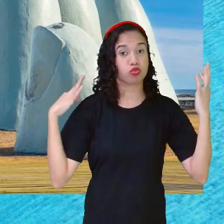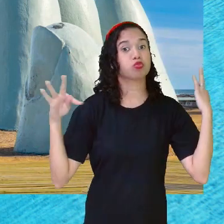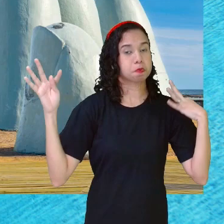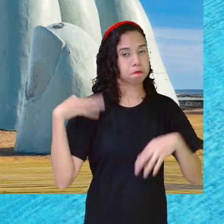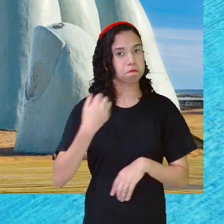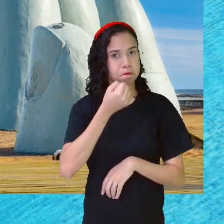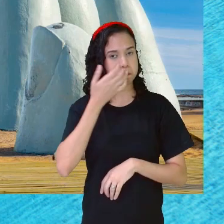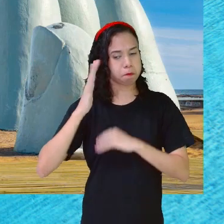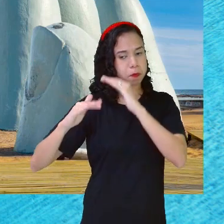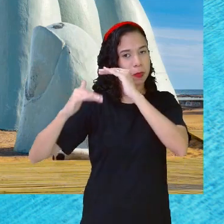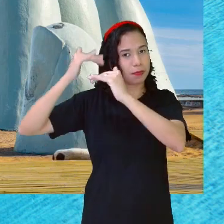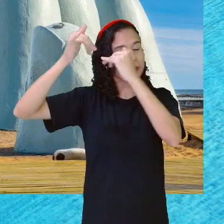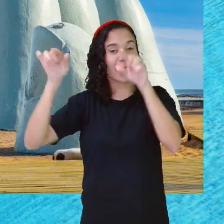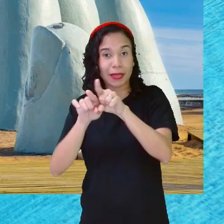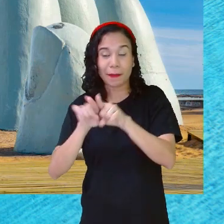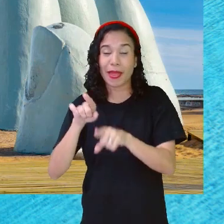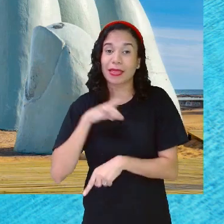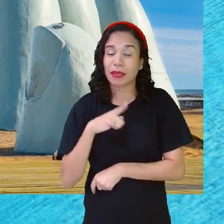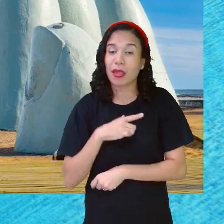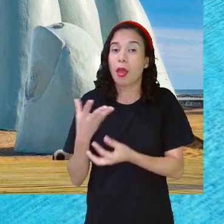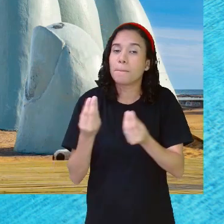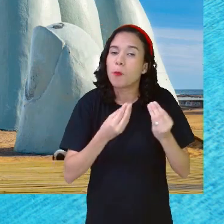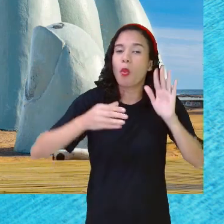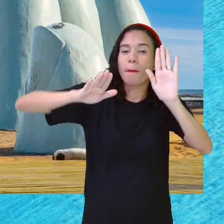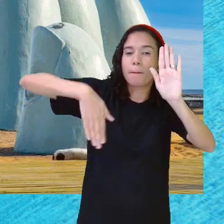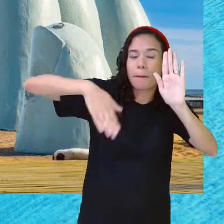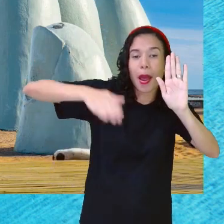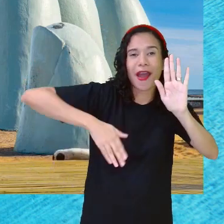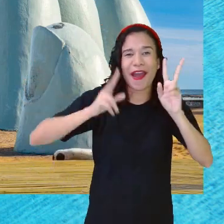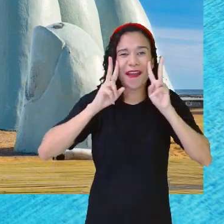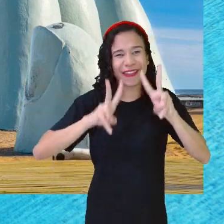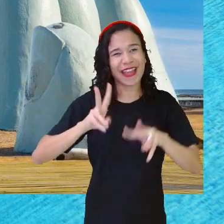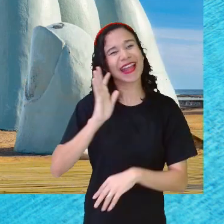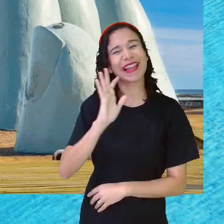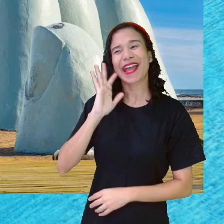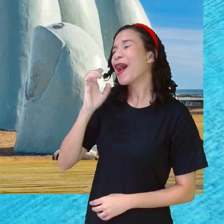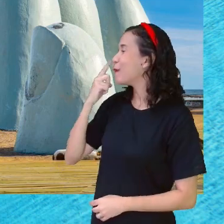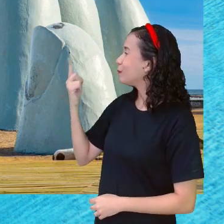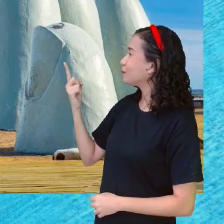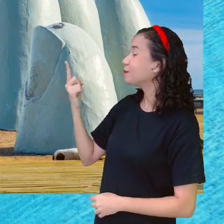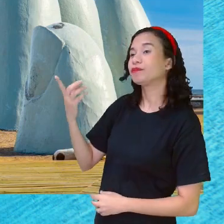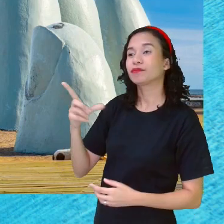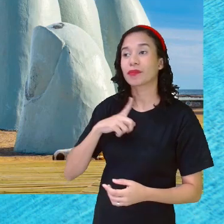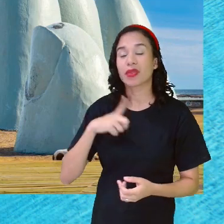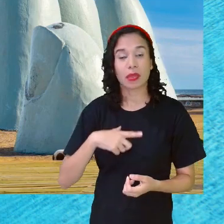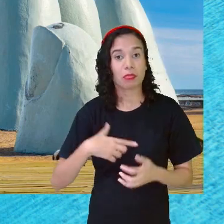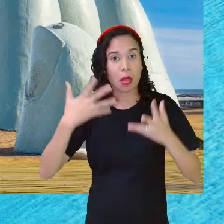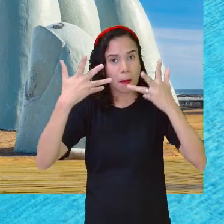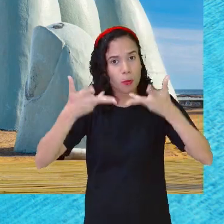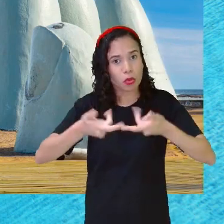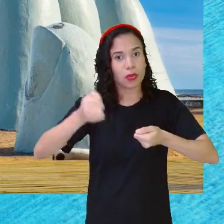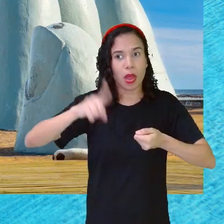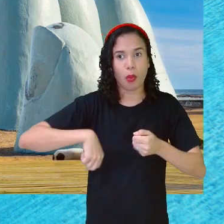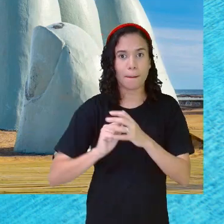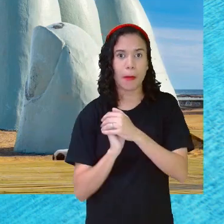desenvolvido e eles exploram bastante aí as praias. Olha só que legal essa praia aí, com essa escultura maravilhosa que é uma mão